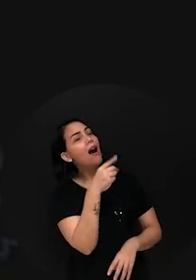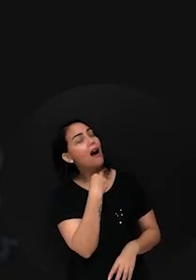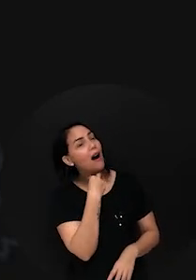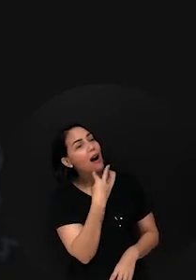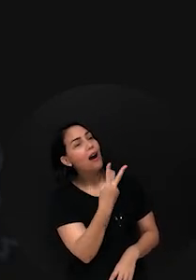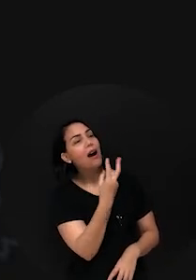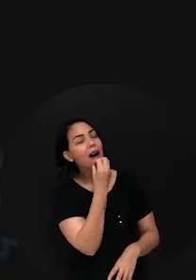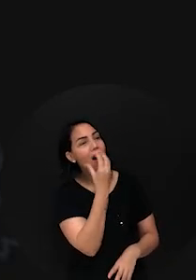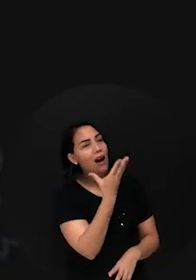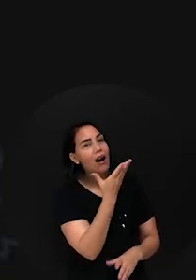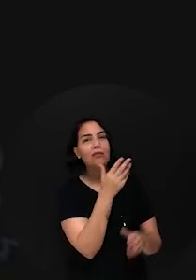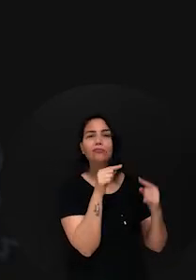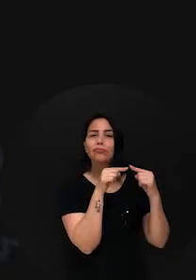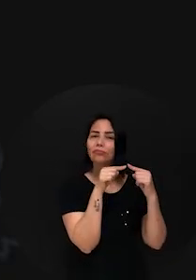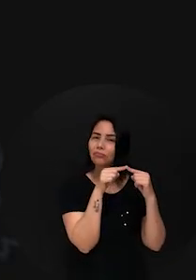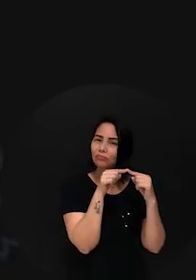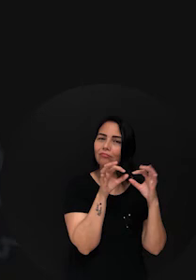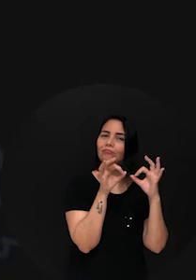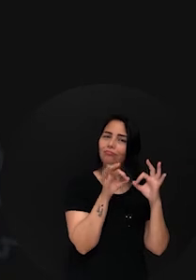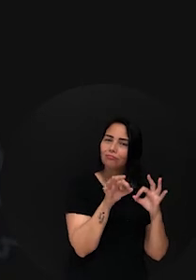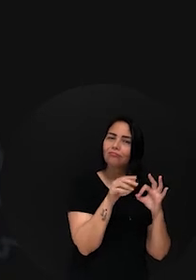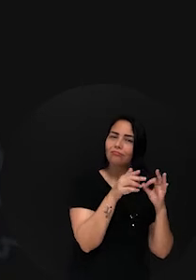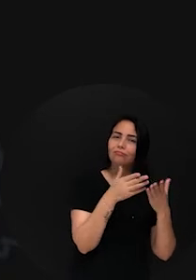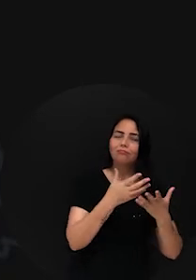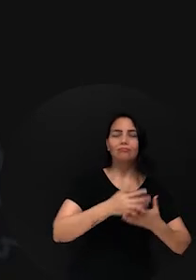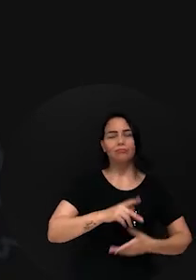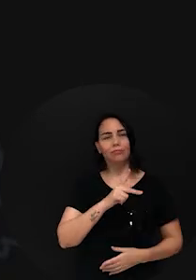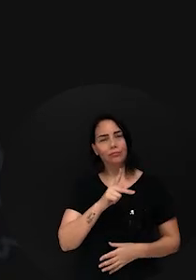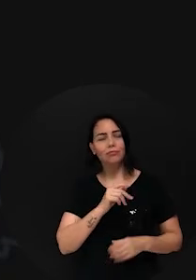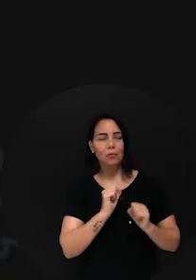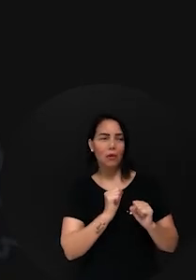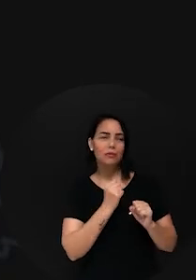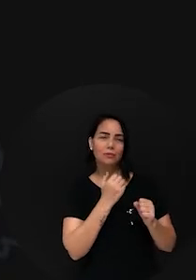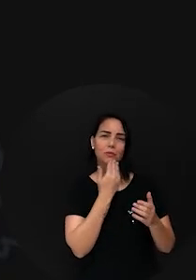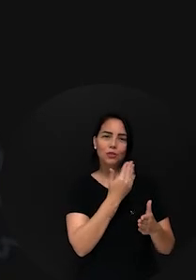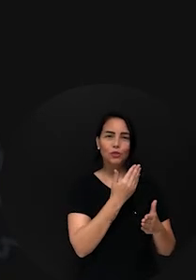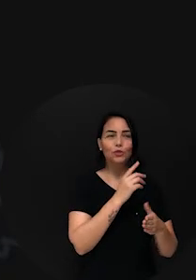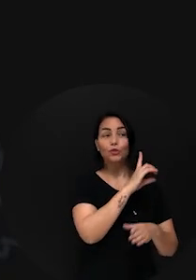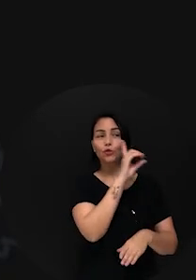né, onde te encaixar, em que naipe, o teu registro.